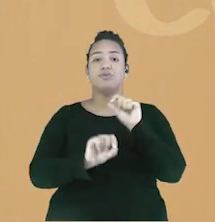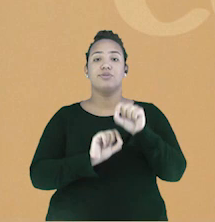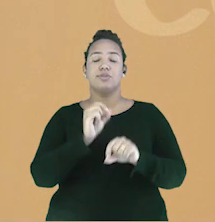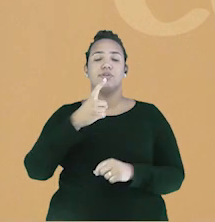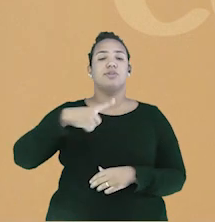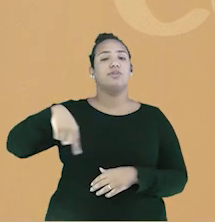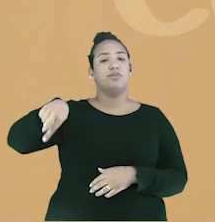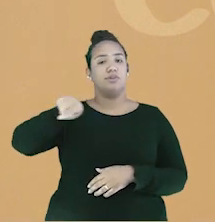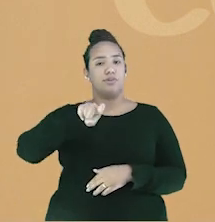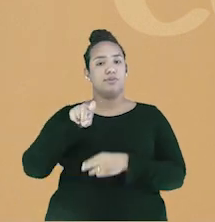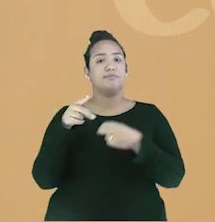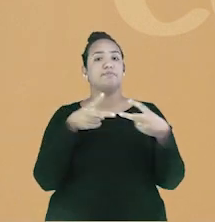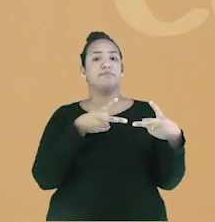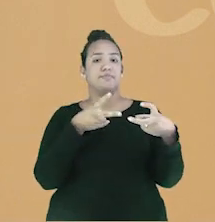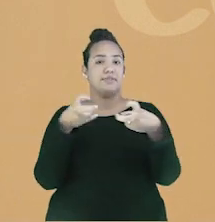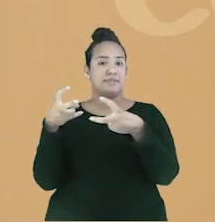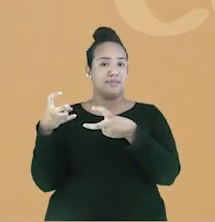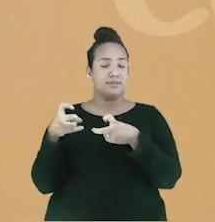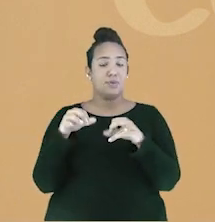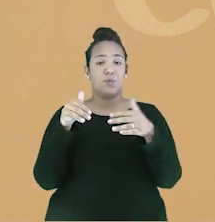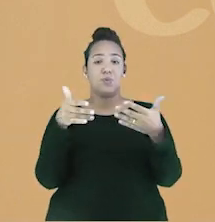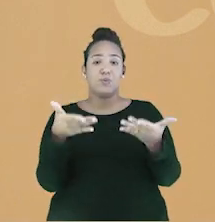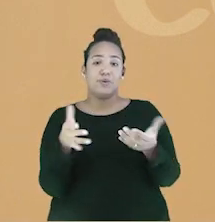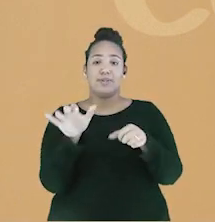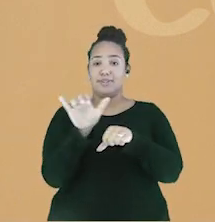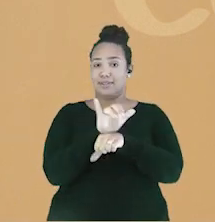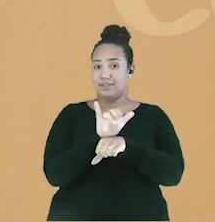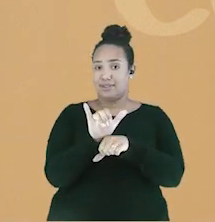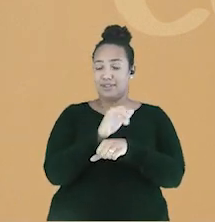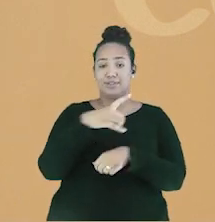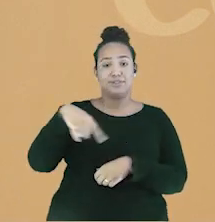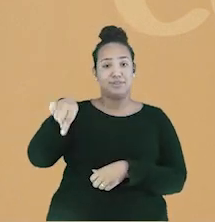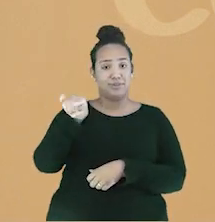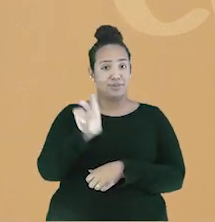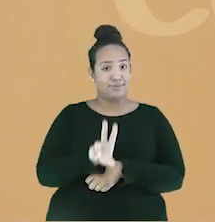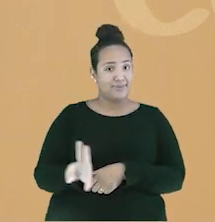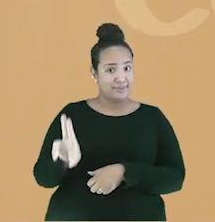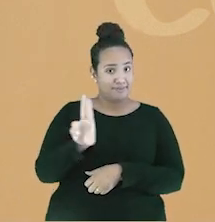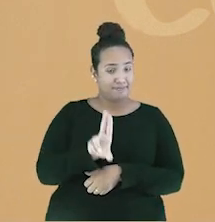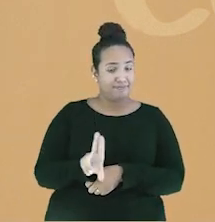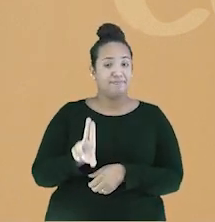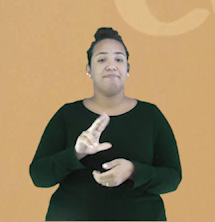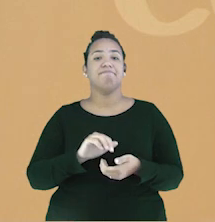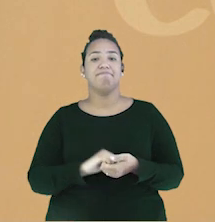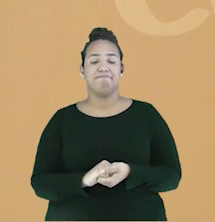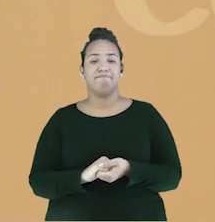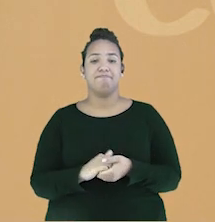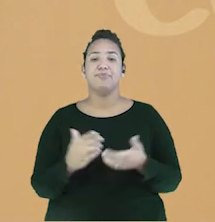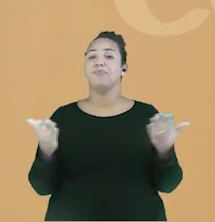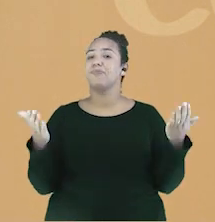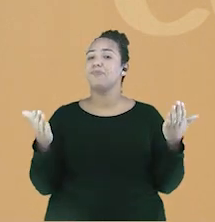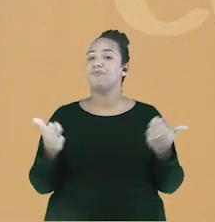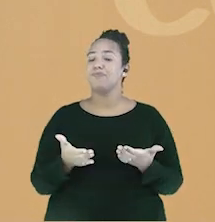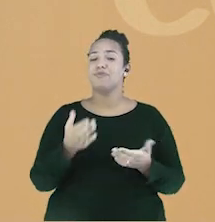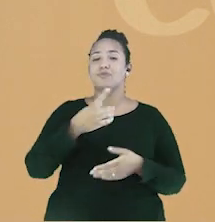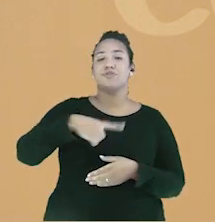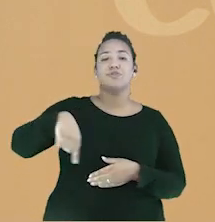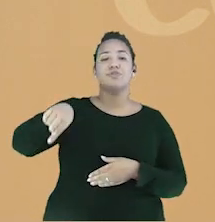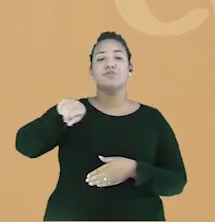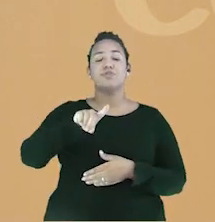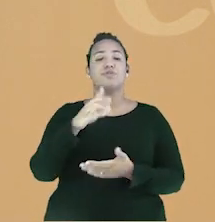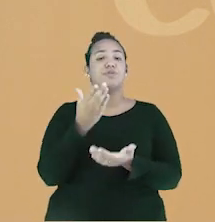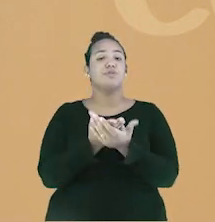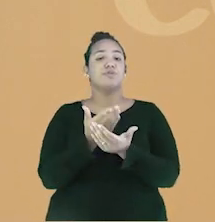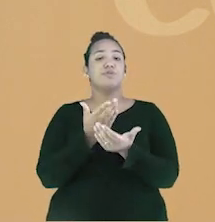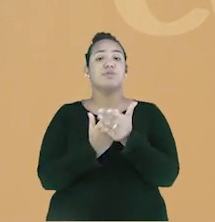identificar qual é a operação matemática que nós devemos utilizar. E hoje vamos falar sobre resolução de